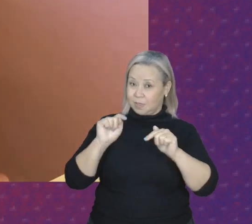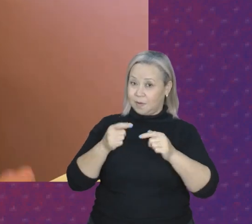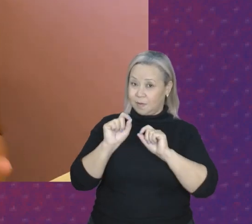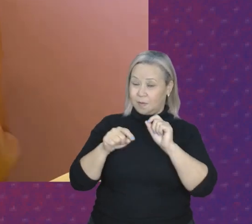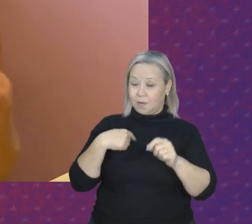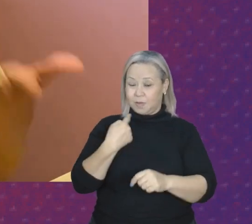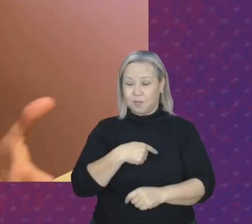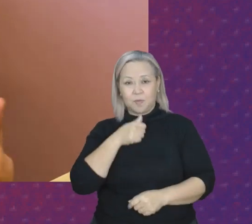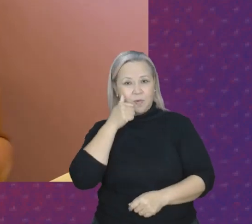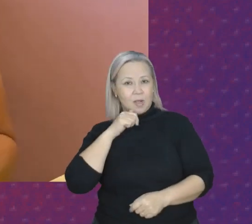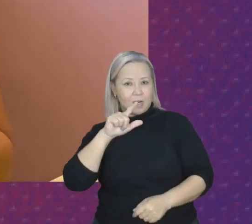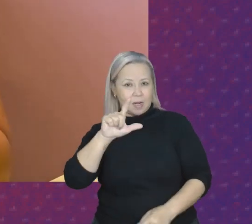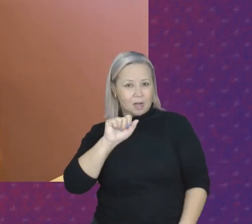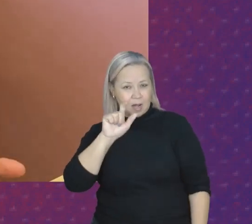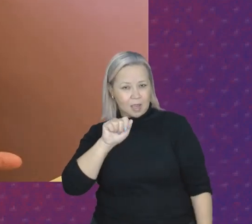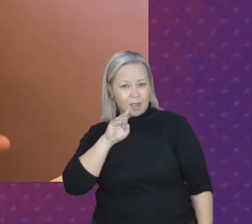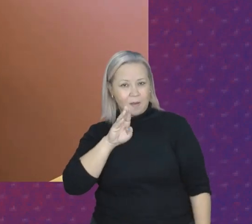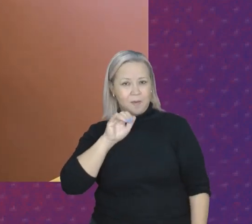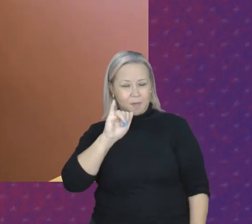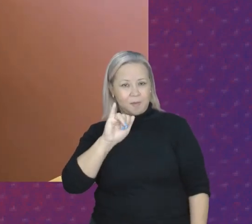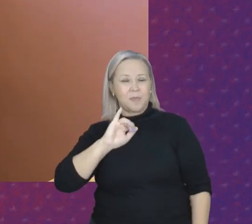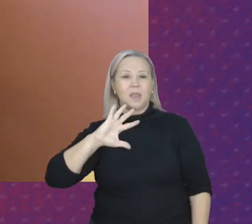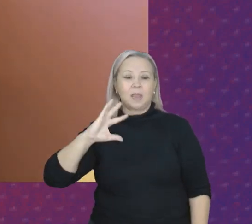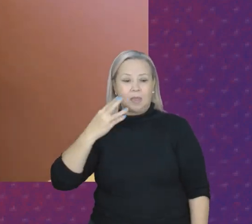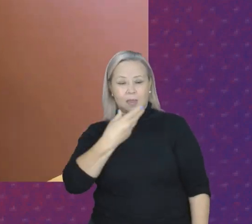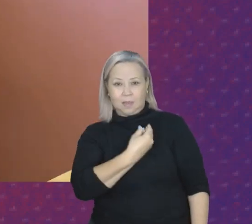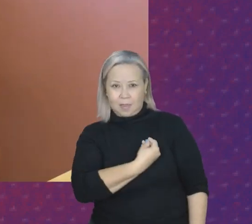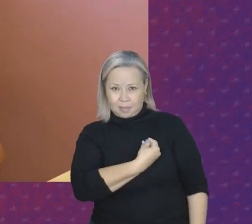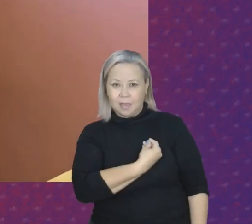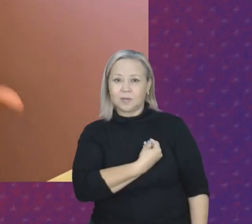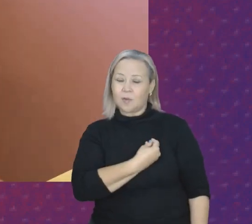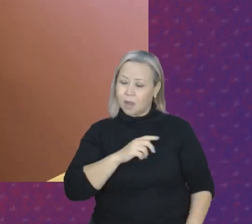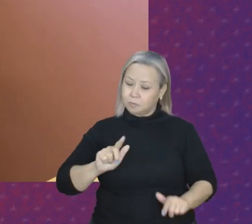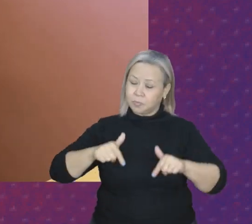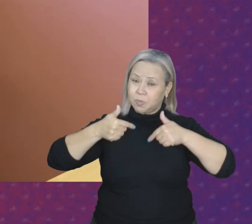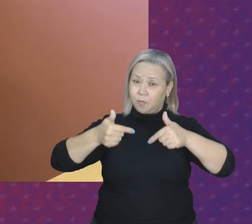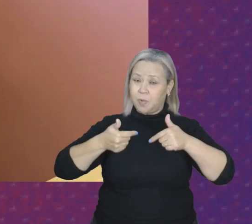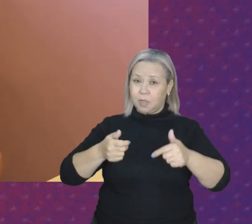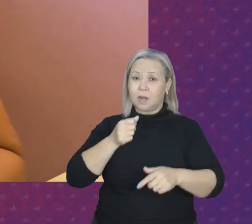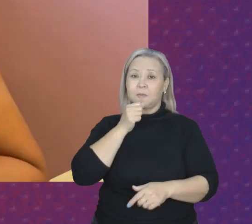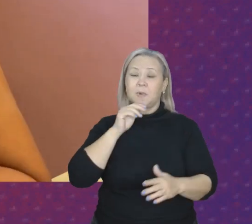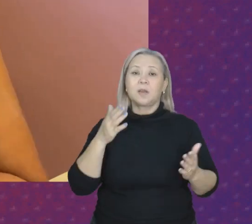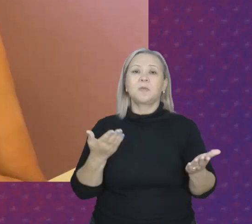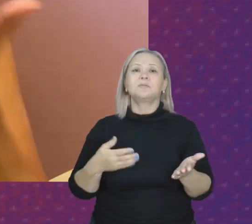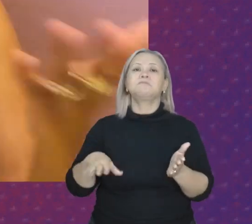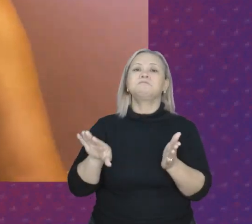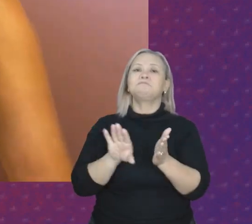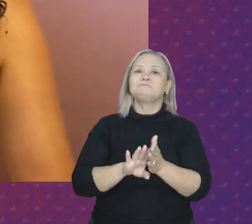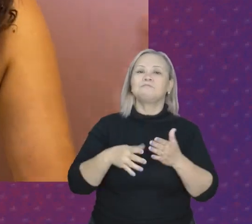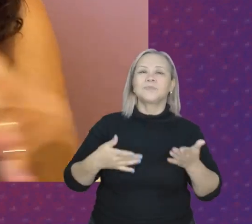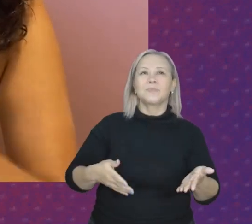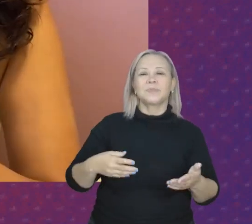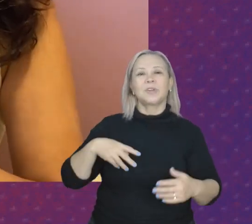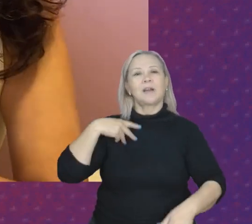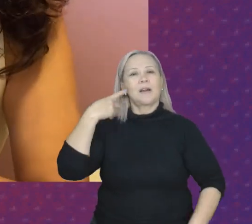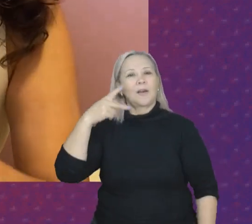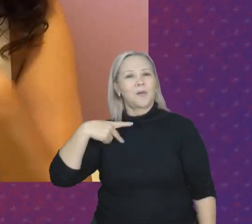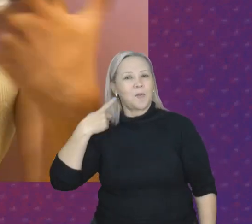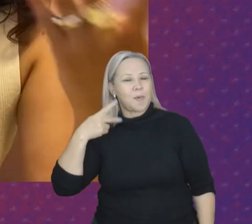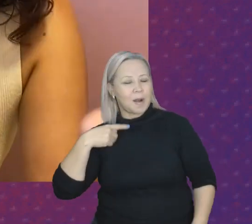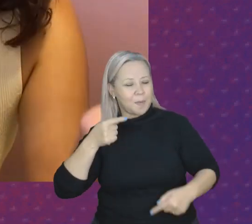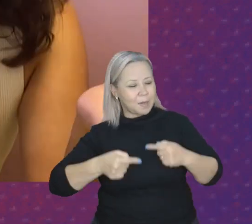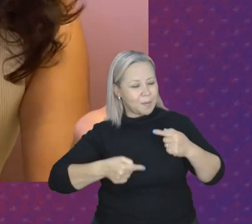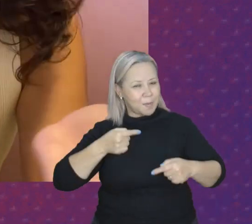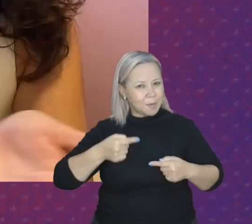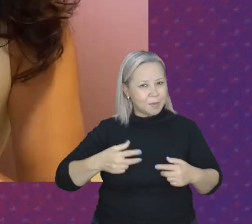mulheres lésbicas, bis e transexuais, enfrentam ainda hoje quando chegam no parlamento, quando assumem